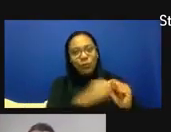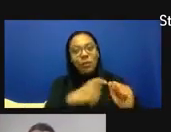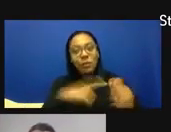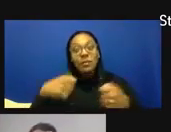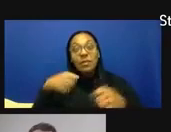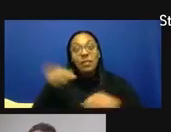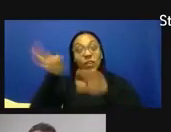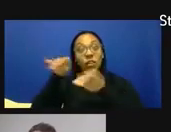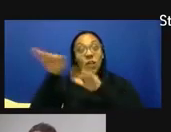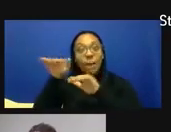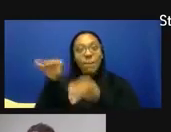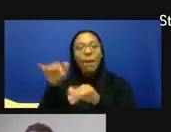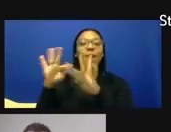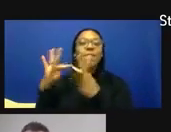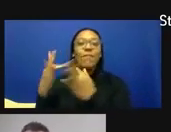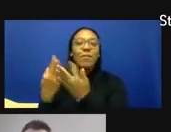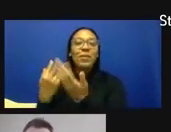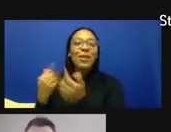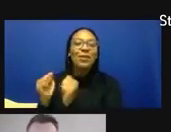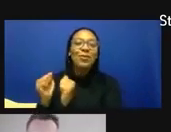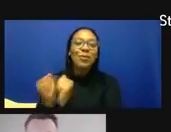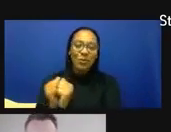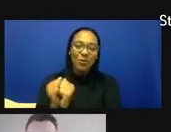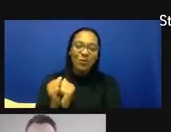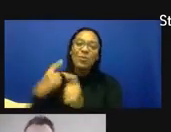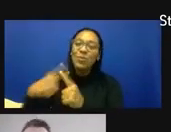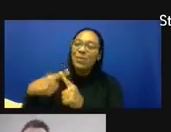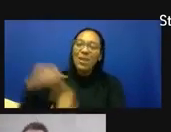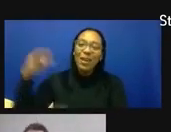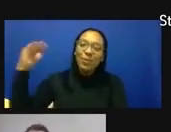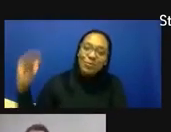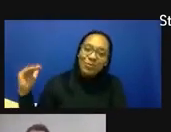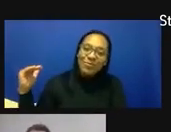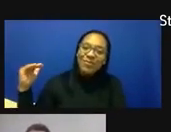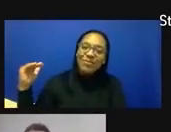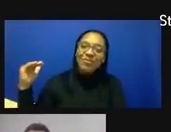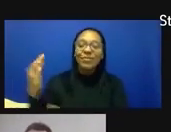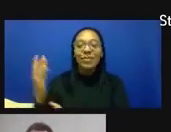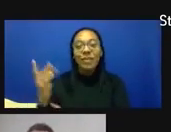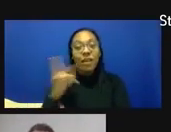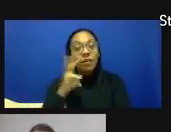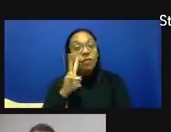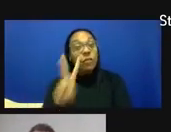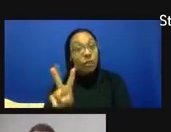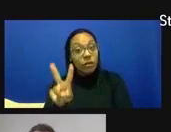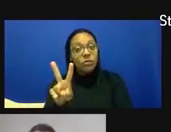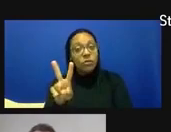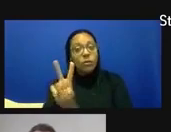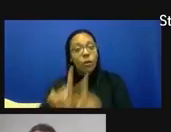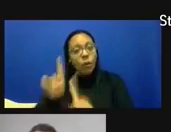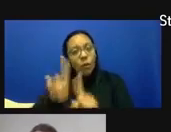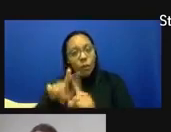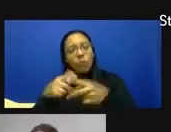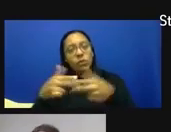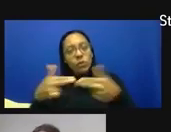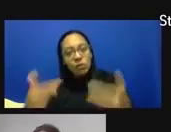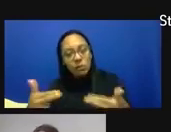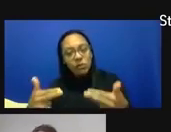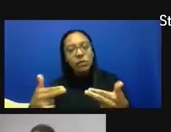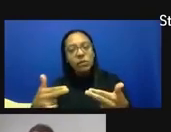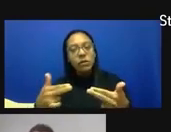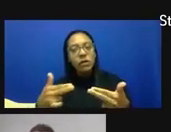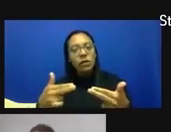na delegacia, no conselho, se a melhor amiga for junto, né? Então, vejam alguns aspectos que nós podemos passar, são de extrema importância. O